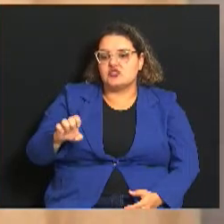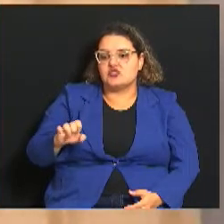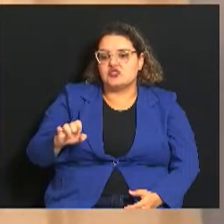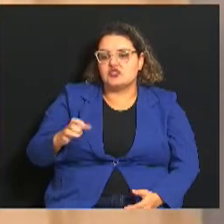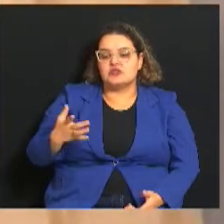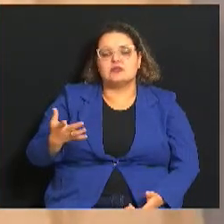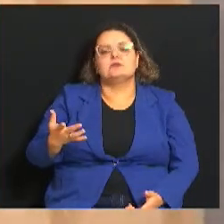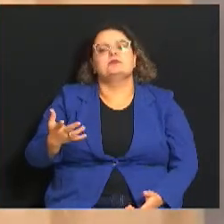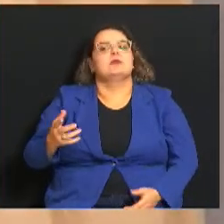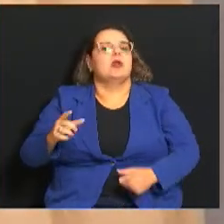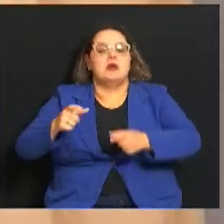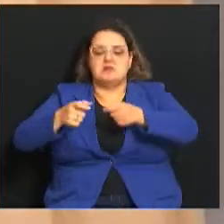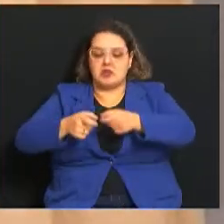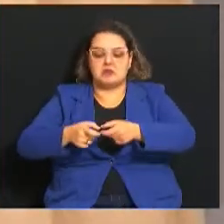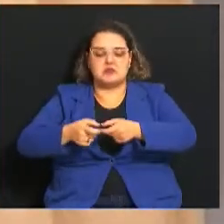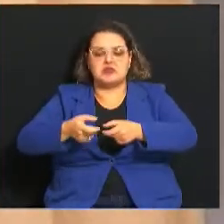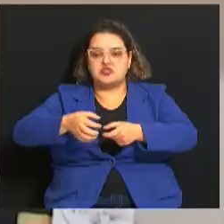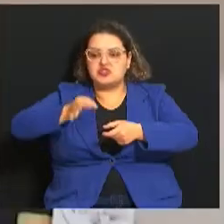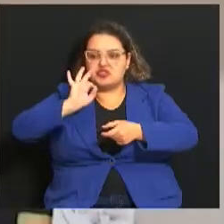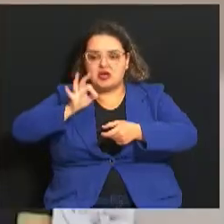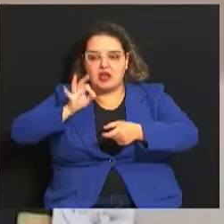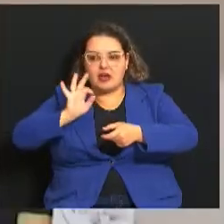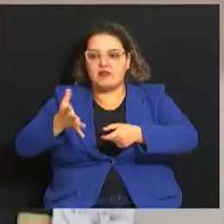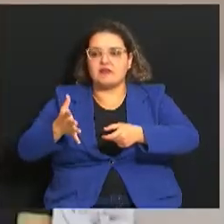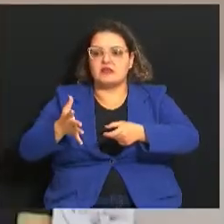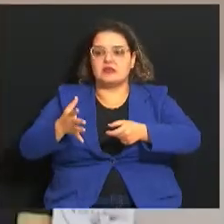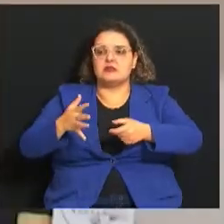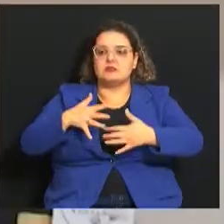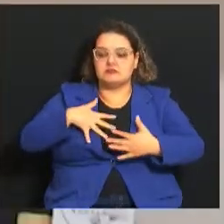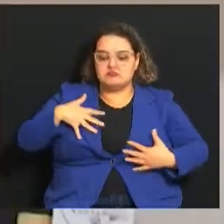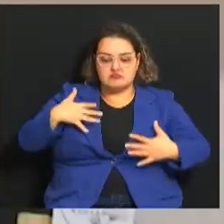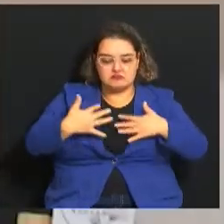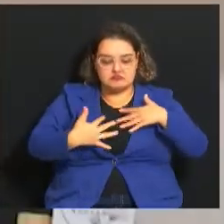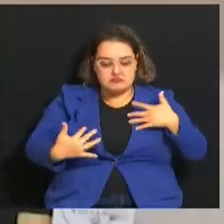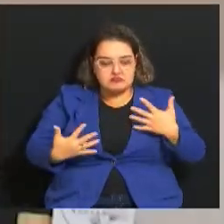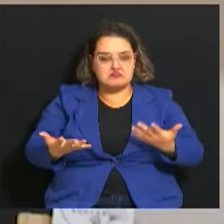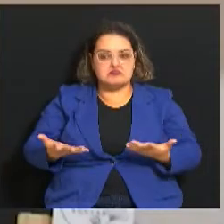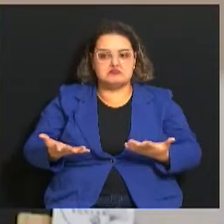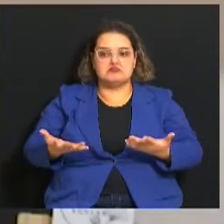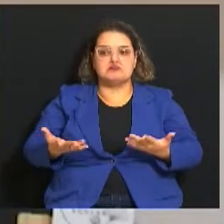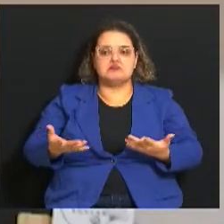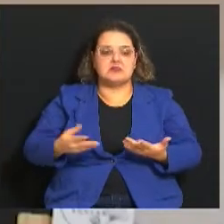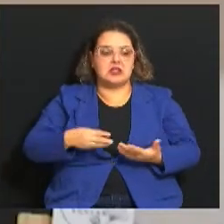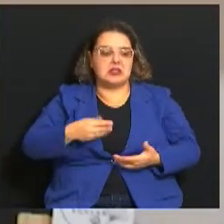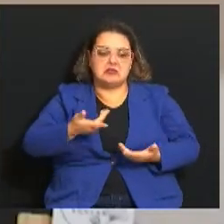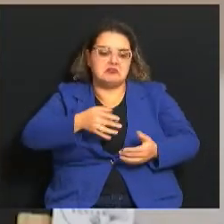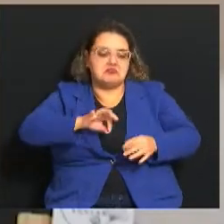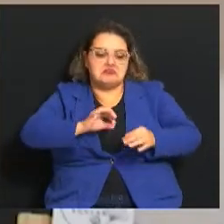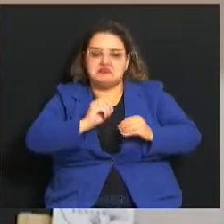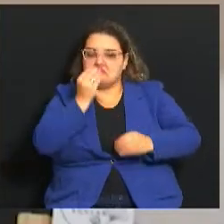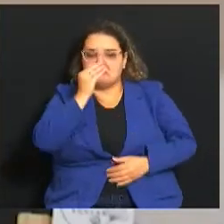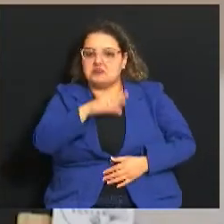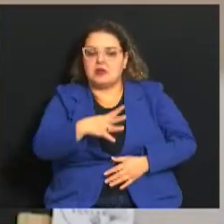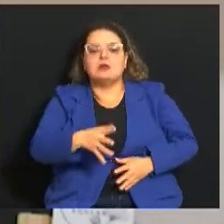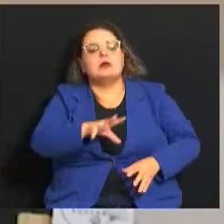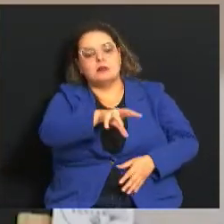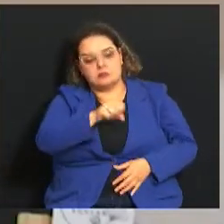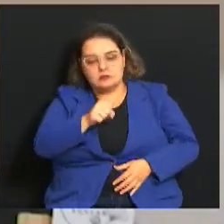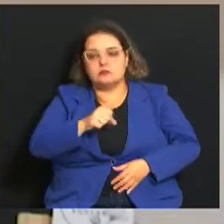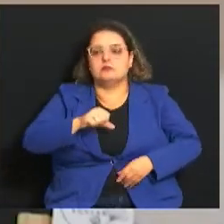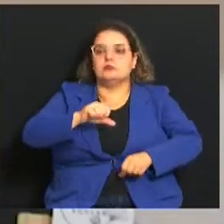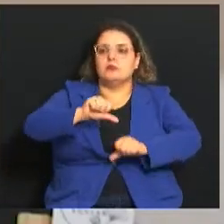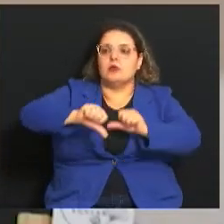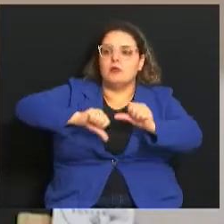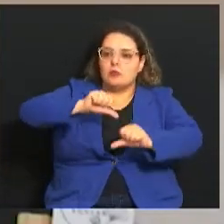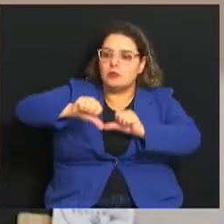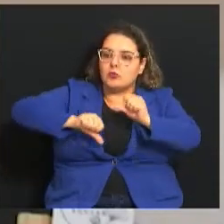embalagem longa-vida, resíduos têxteis. Então, tudo que a gente descarta, eu acabo reaproveitando e transformando em matéria-prima para